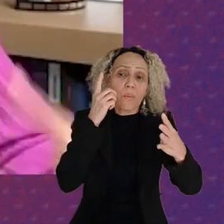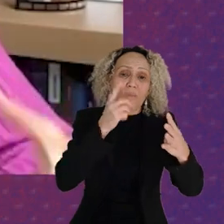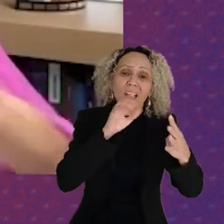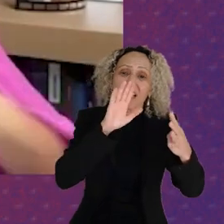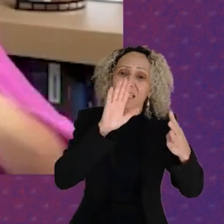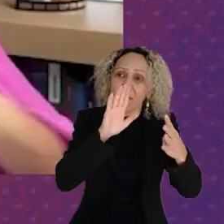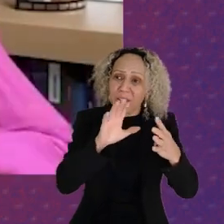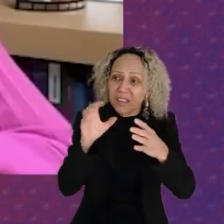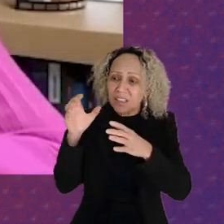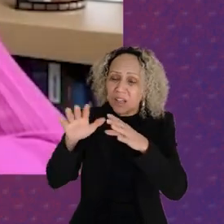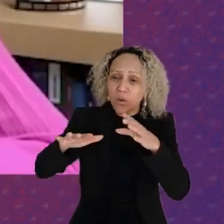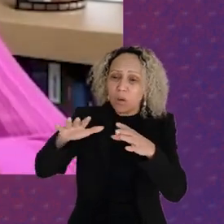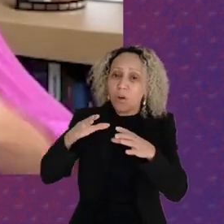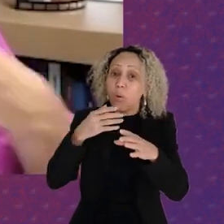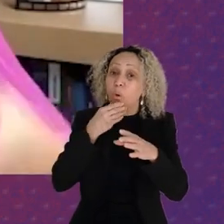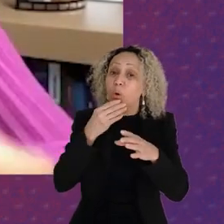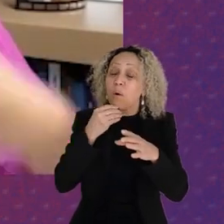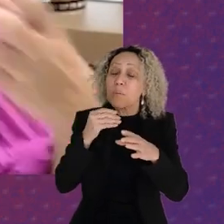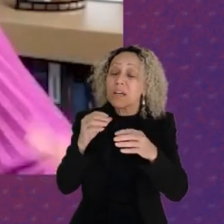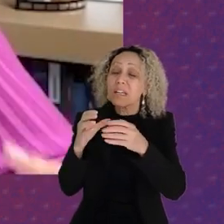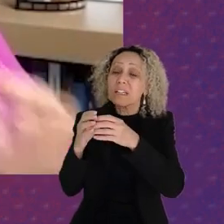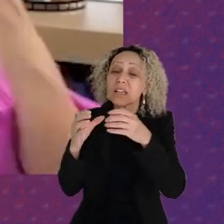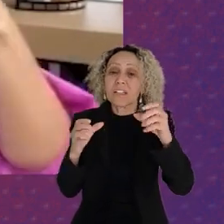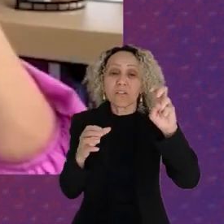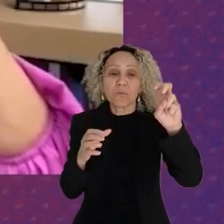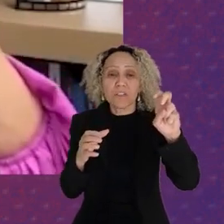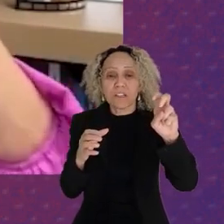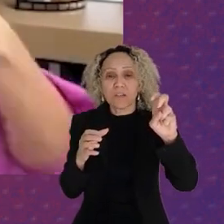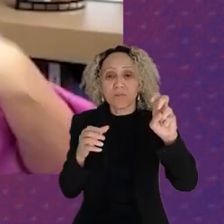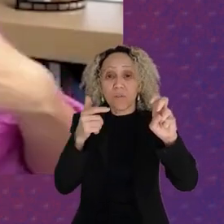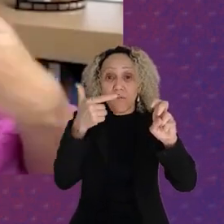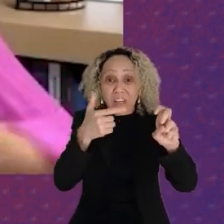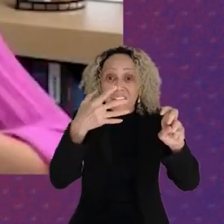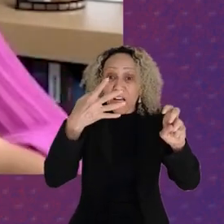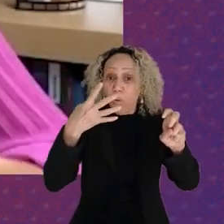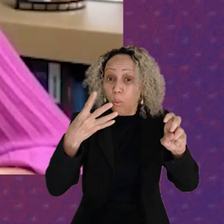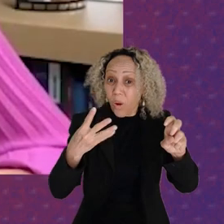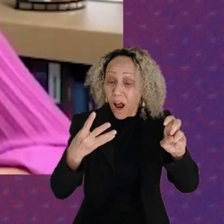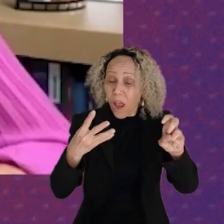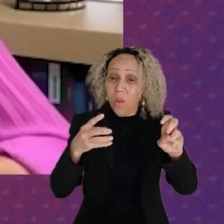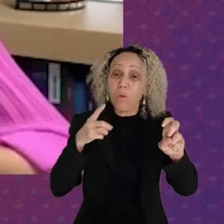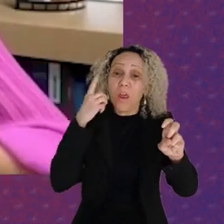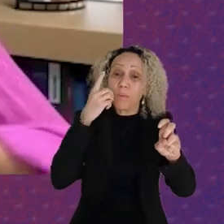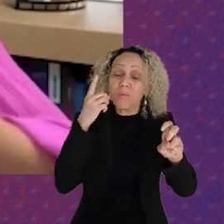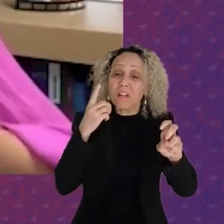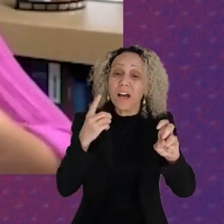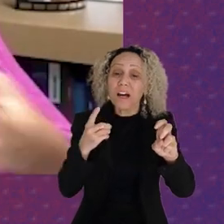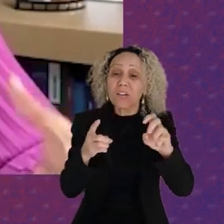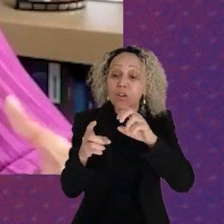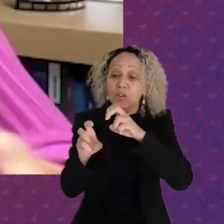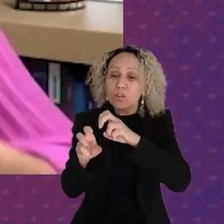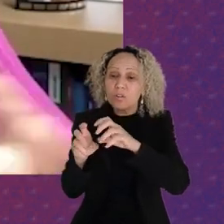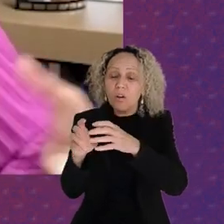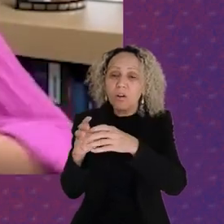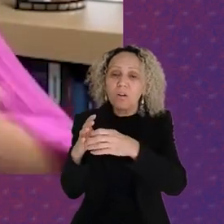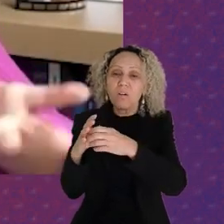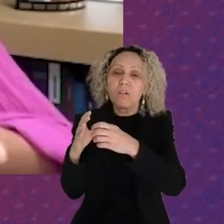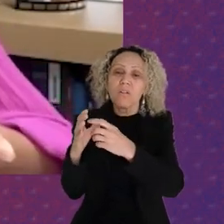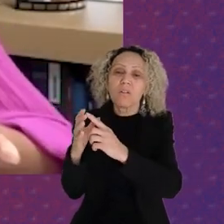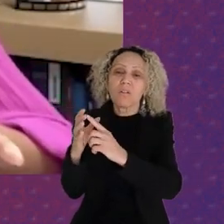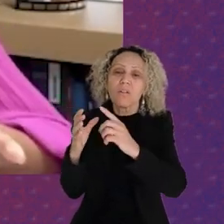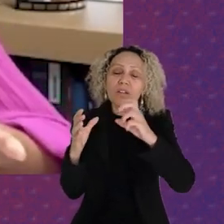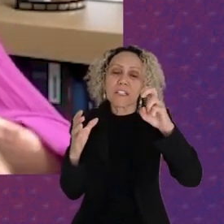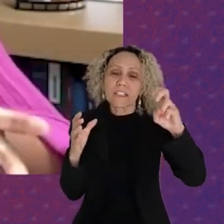nesse lugar em que somos poucas, se torna mais difícil, né? Nós nos tornamos exceções nessas